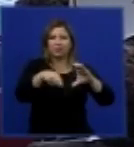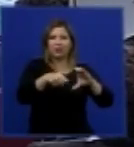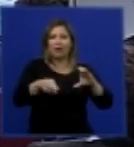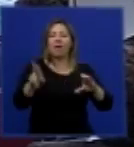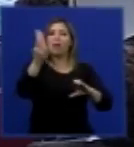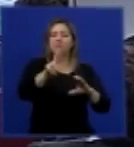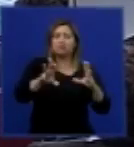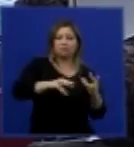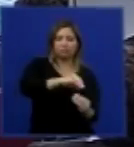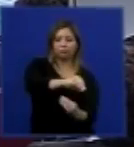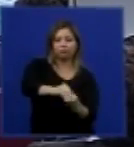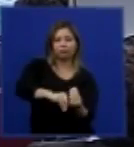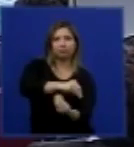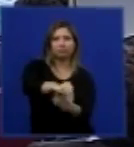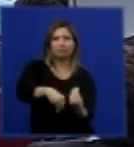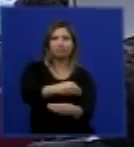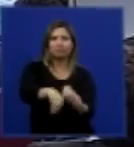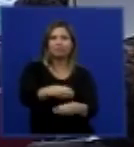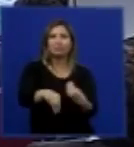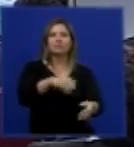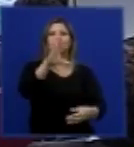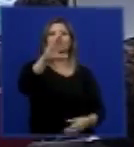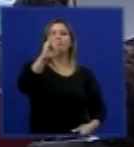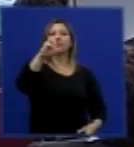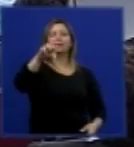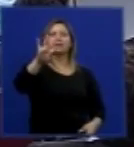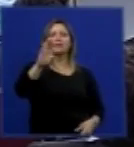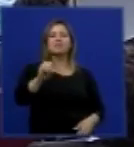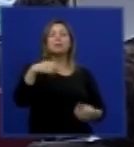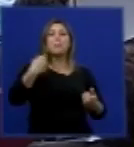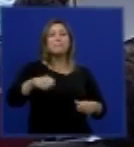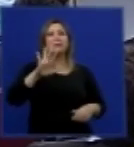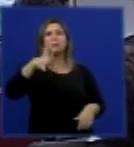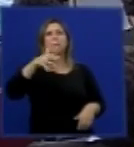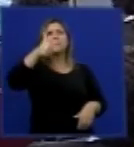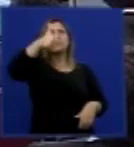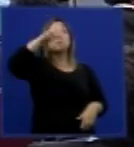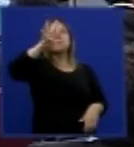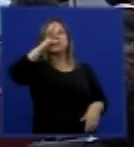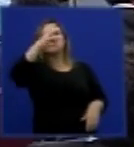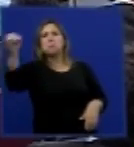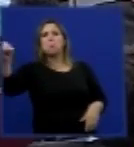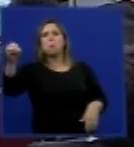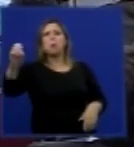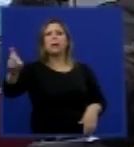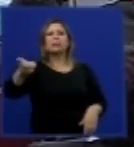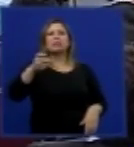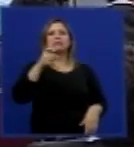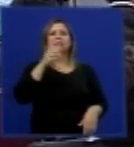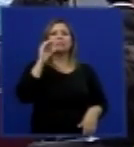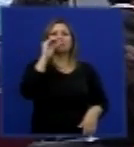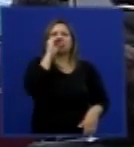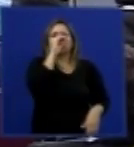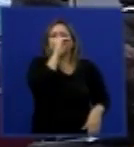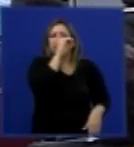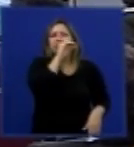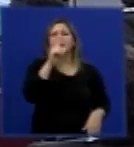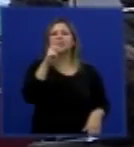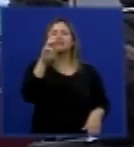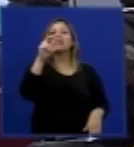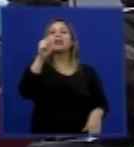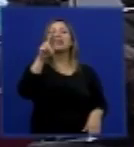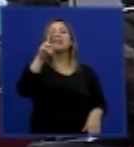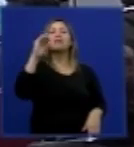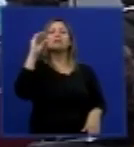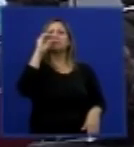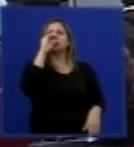cimento é necessário cerca de 1300 1400º com temperaturas mais baixas não se pode produzir não acontece a